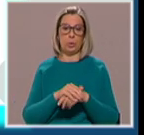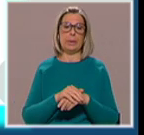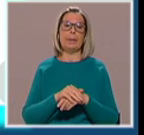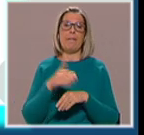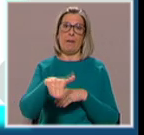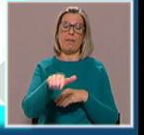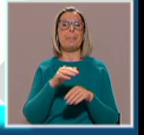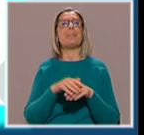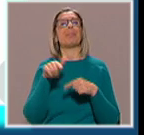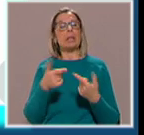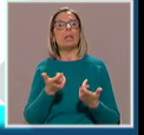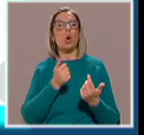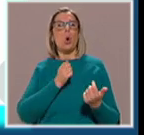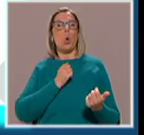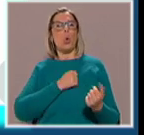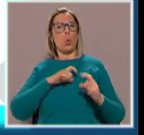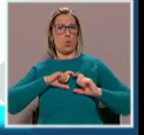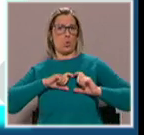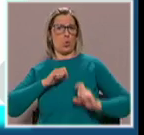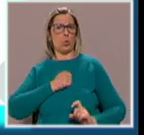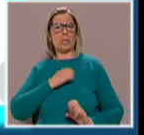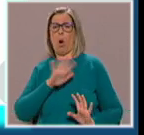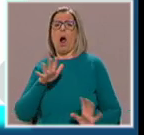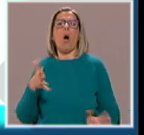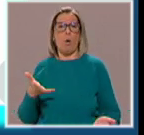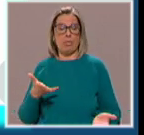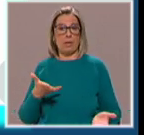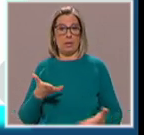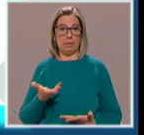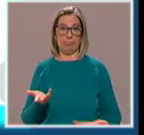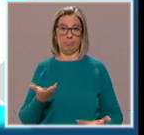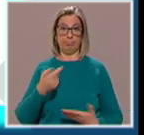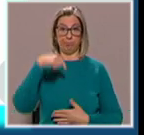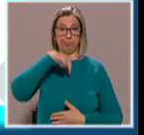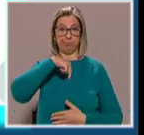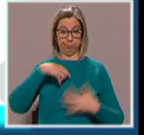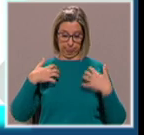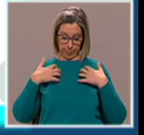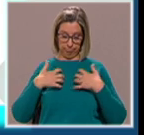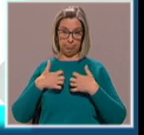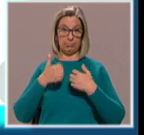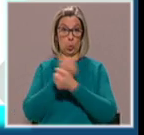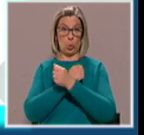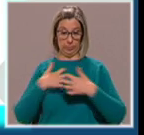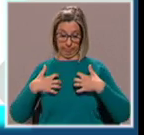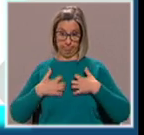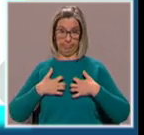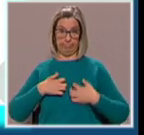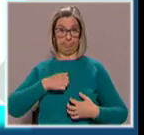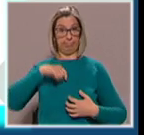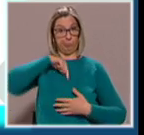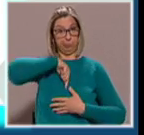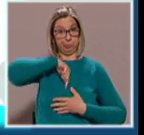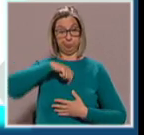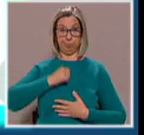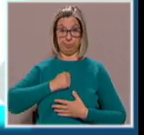à localização do coração, portanto, o coração está localizado na cavidade torácica, ligeiramente inclinado